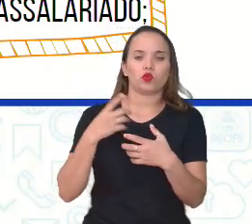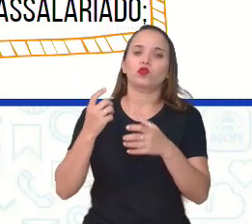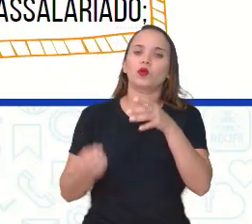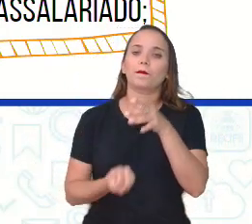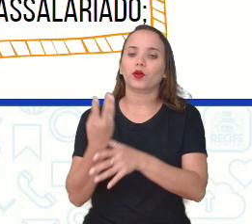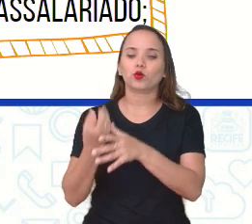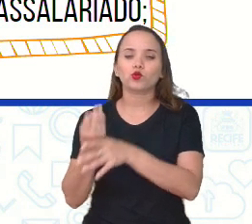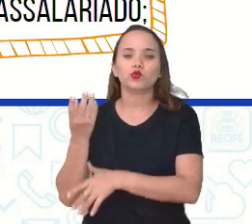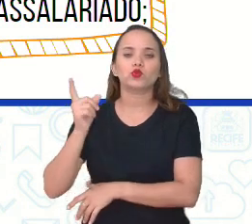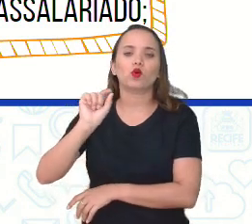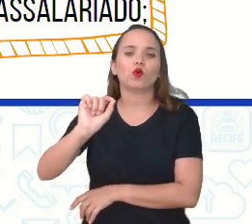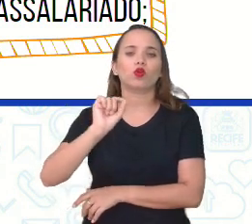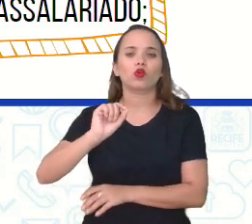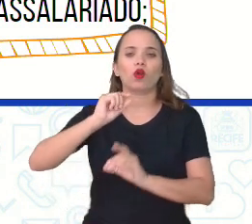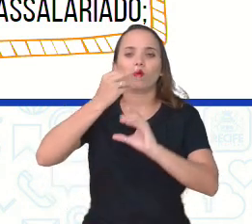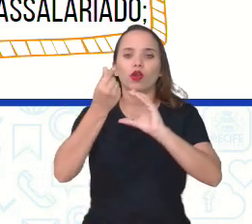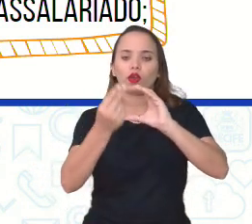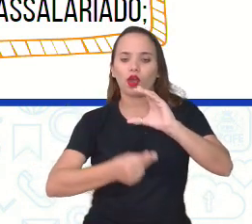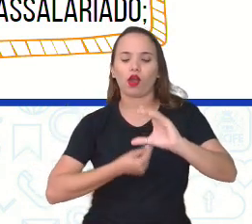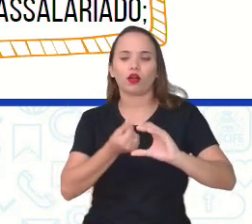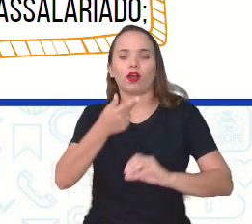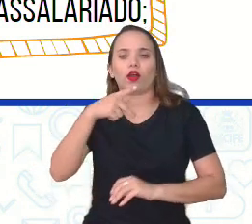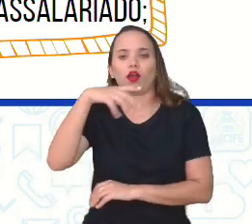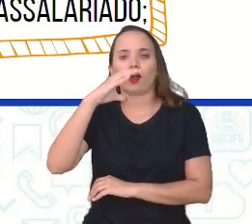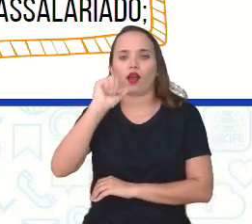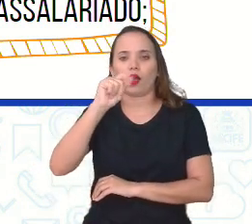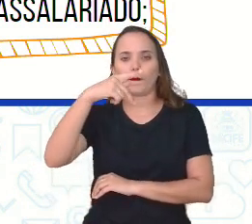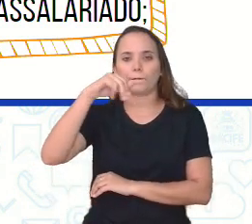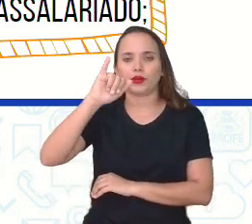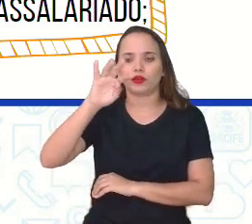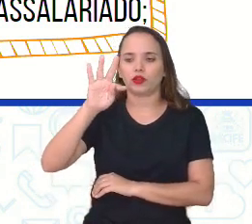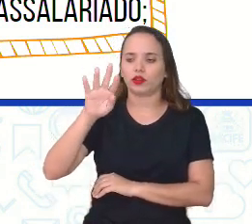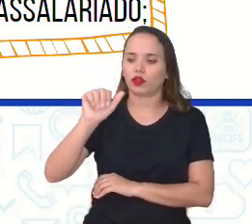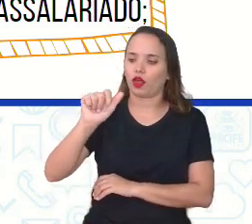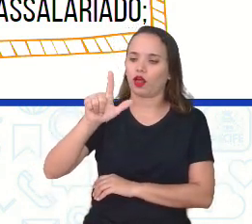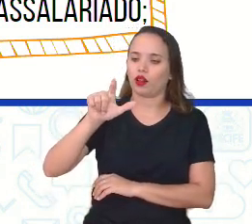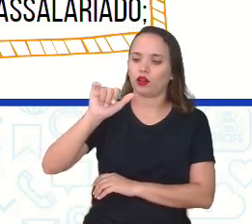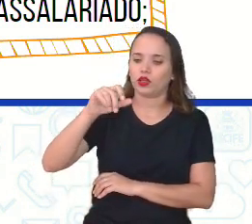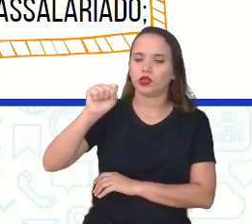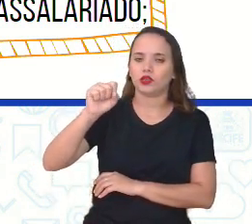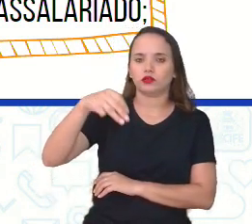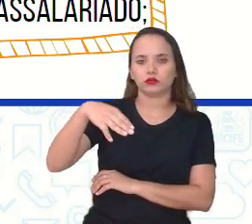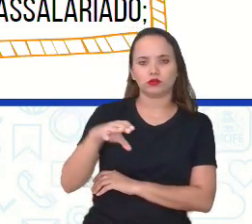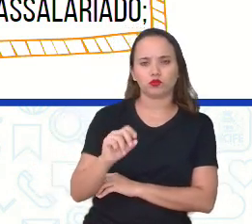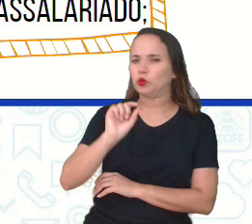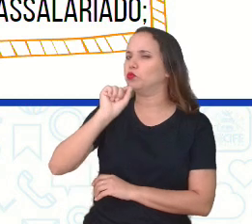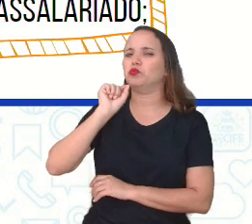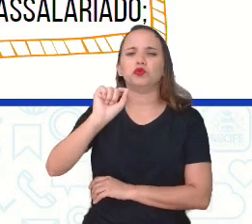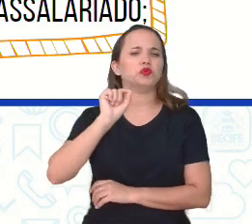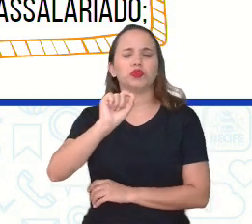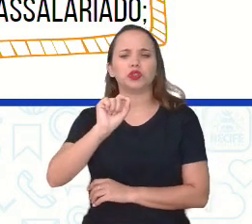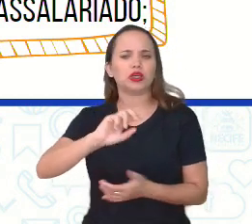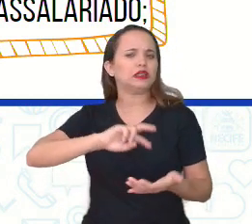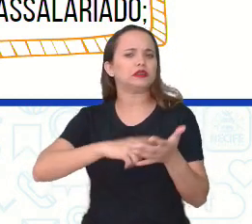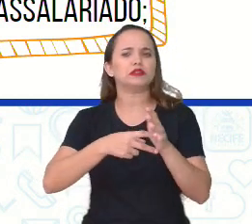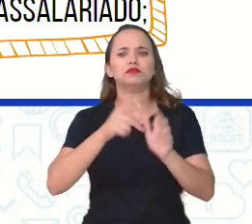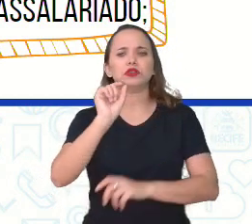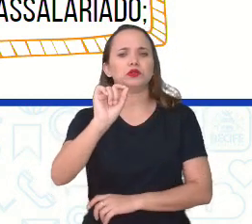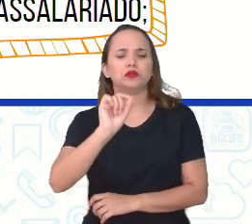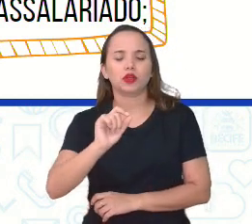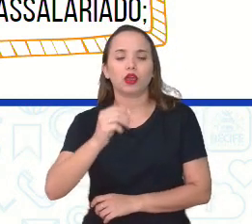capitalista. E aí eu tenho uma pergunta, mas o que é capitalismo? Então, para quem sempre escutou falar